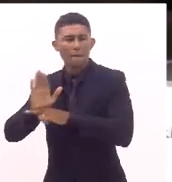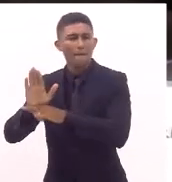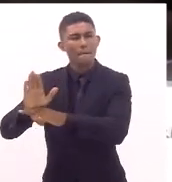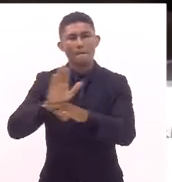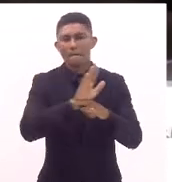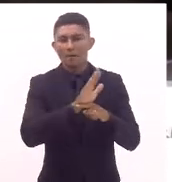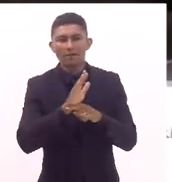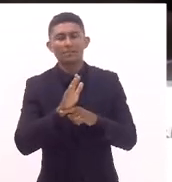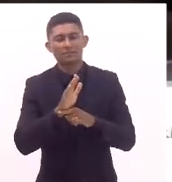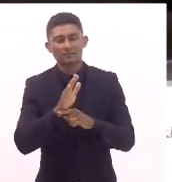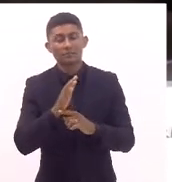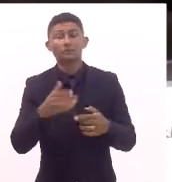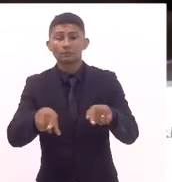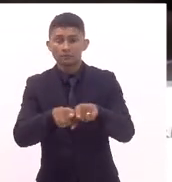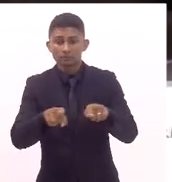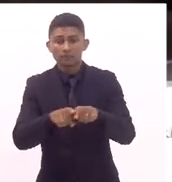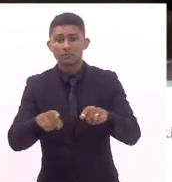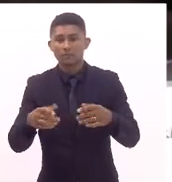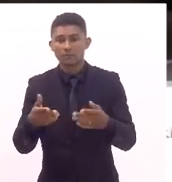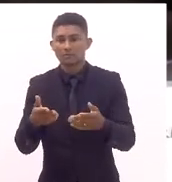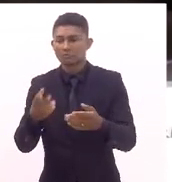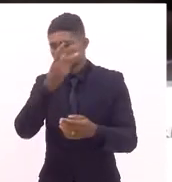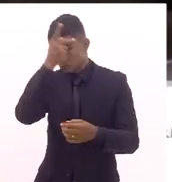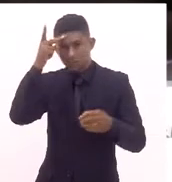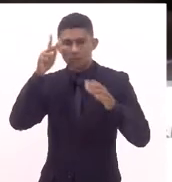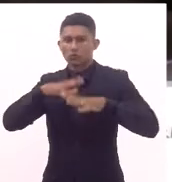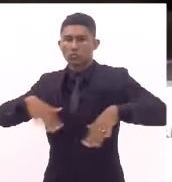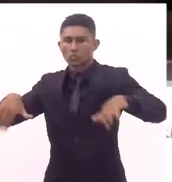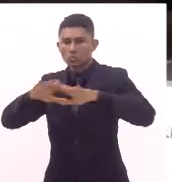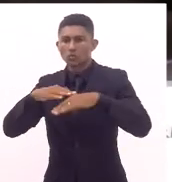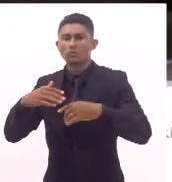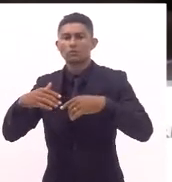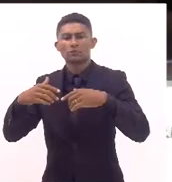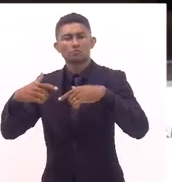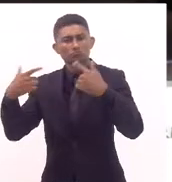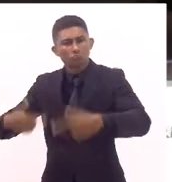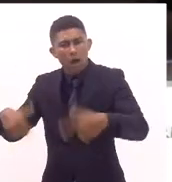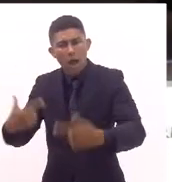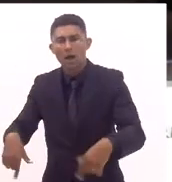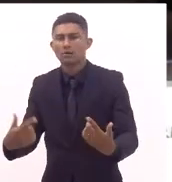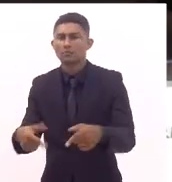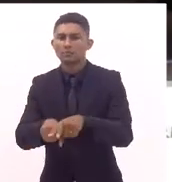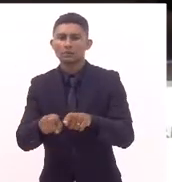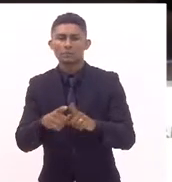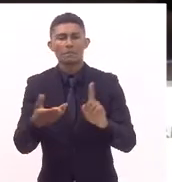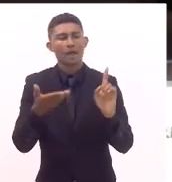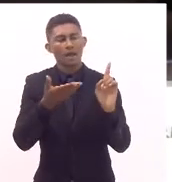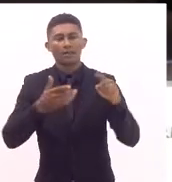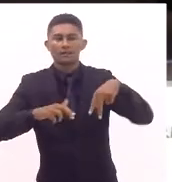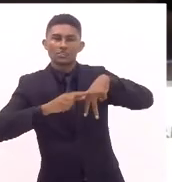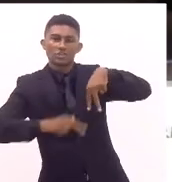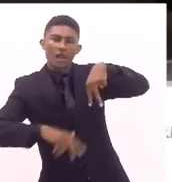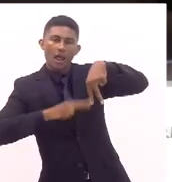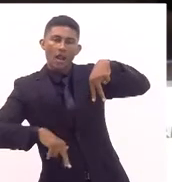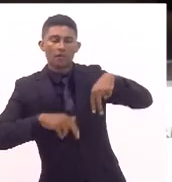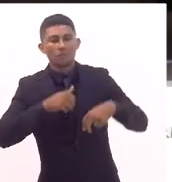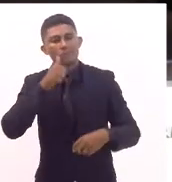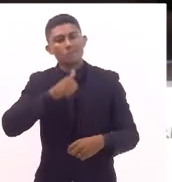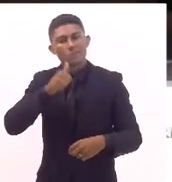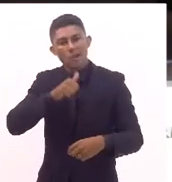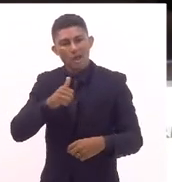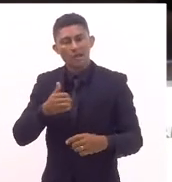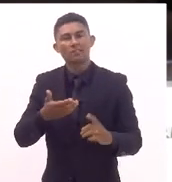com sua classe trabalhadora com sua classe de gênero com